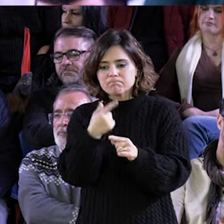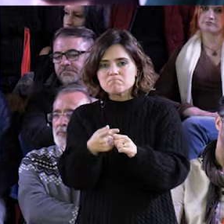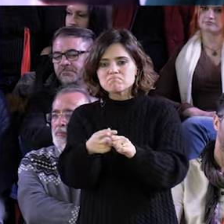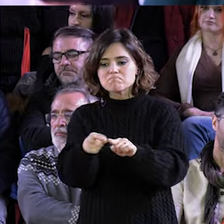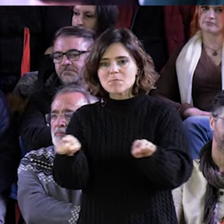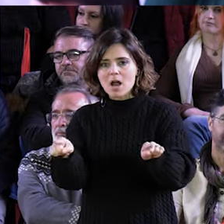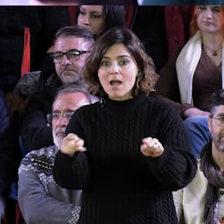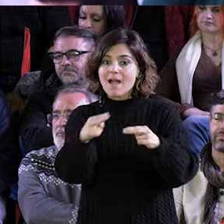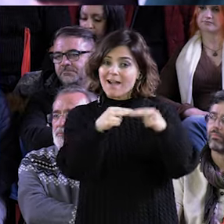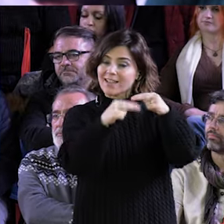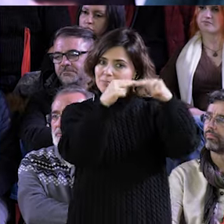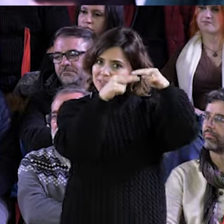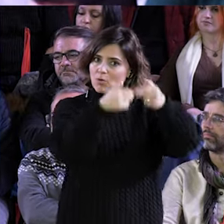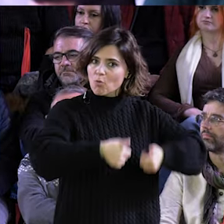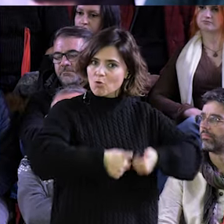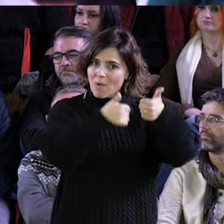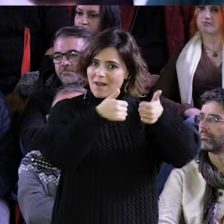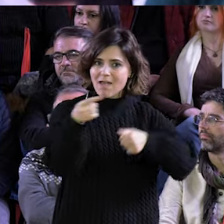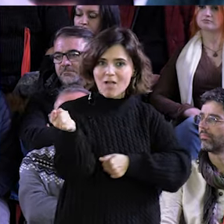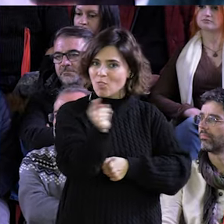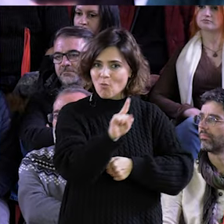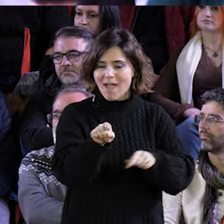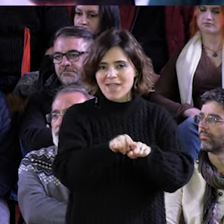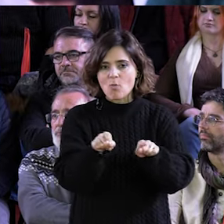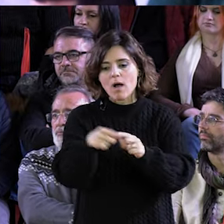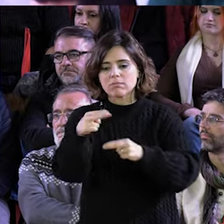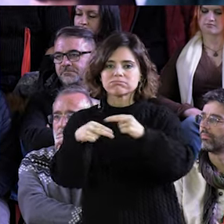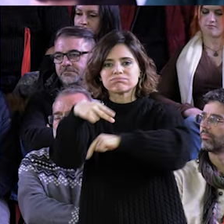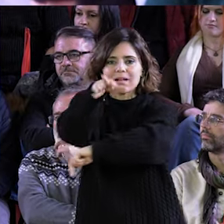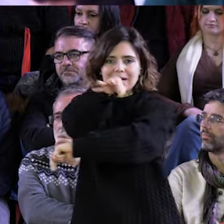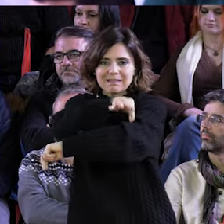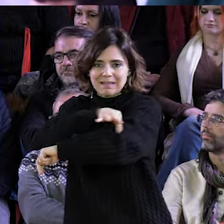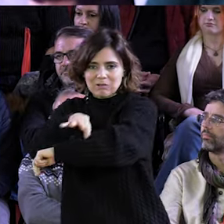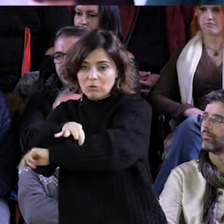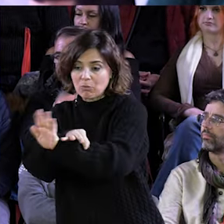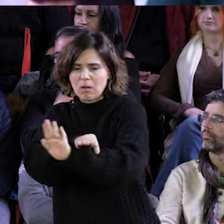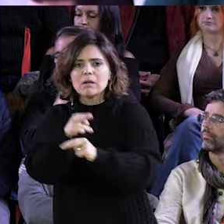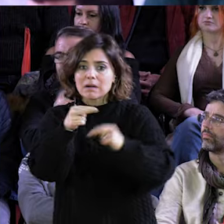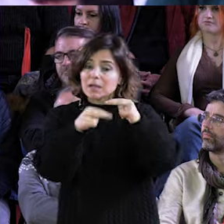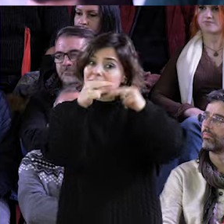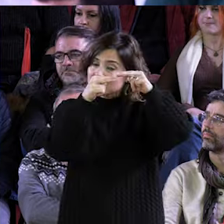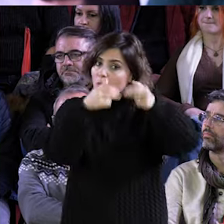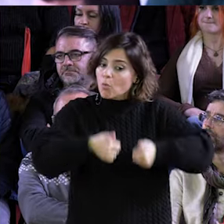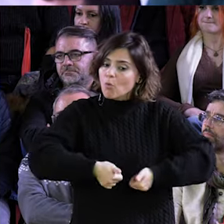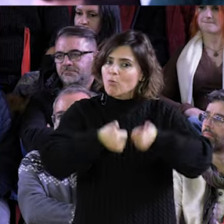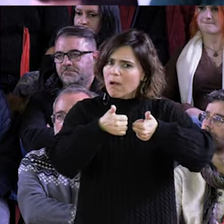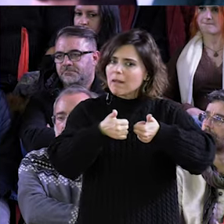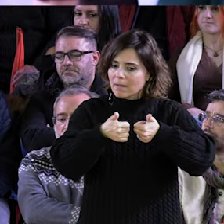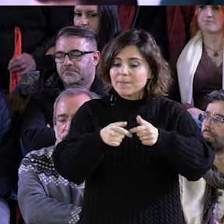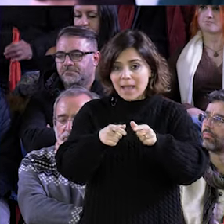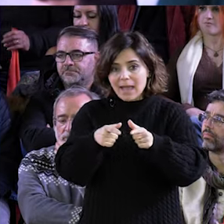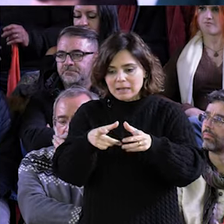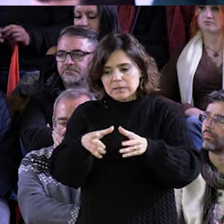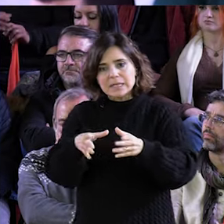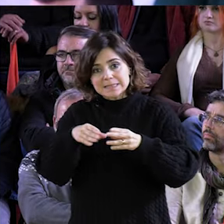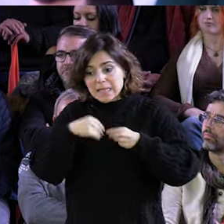Reabilitação urbana não é sinónimo de restauro arquitetónico. Reabilitação urbana é considerar no projeto as pessoas que ali